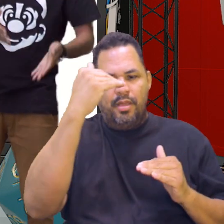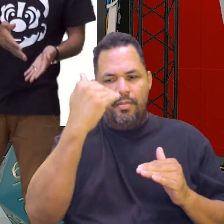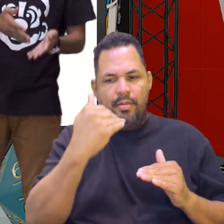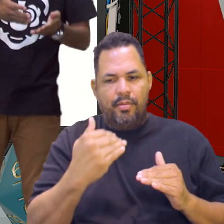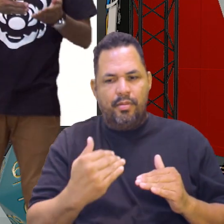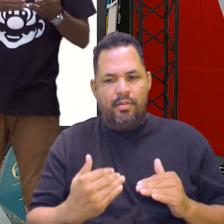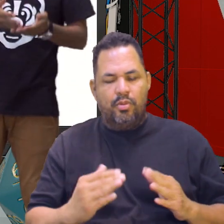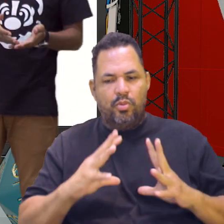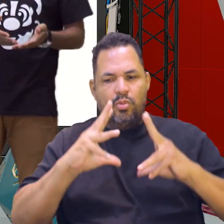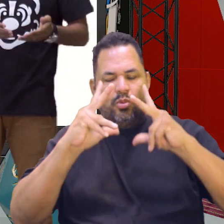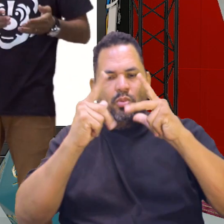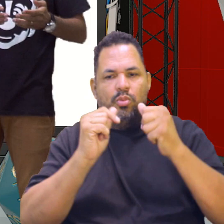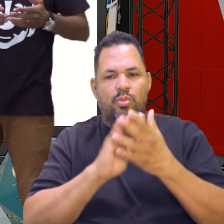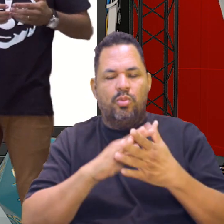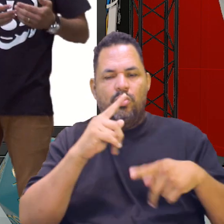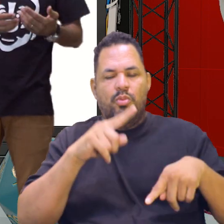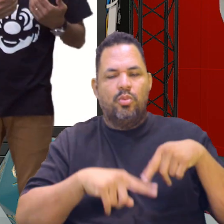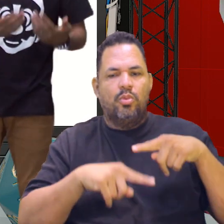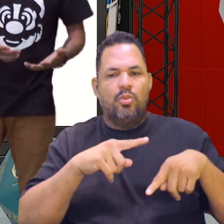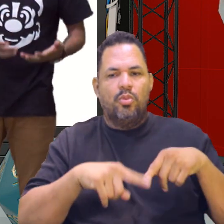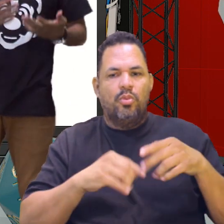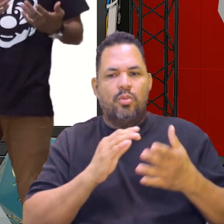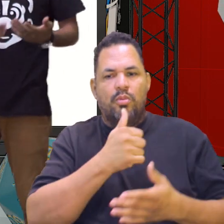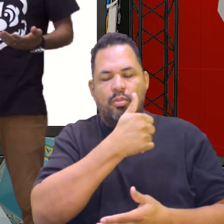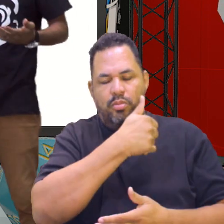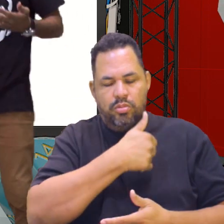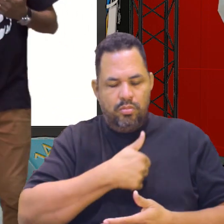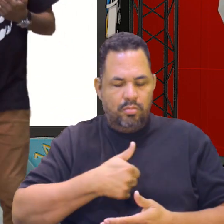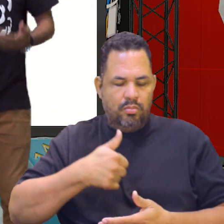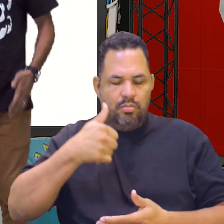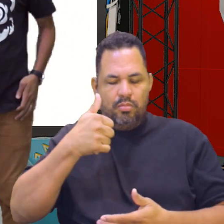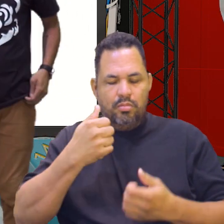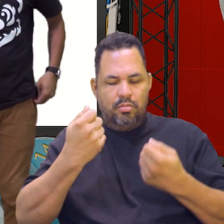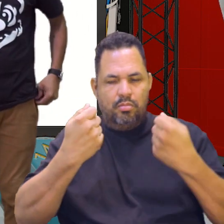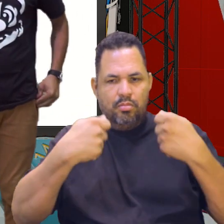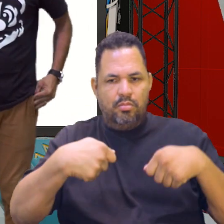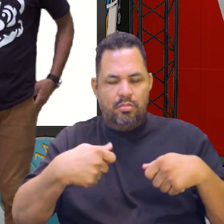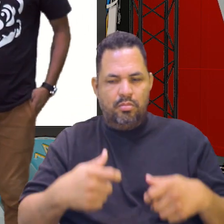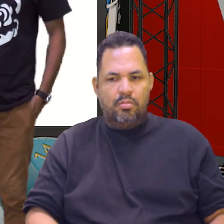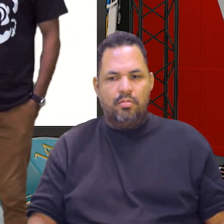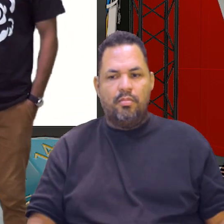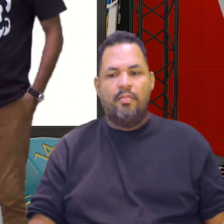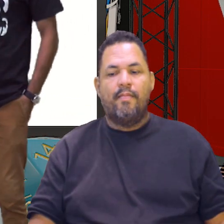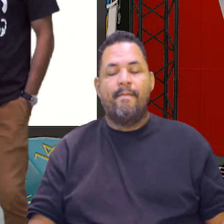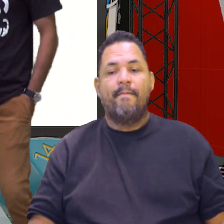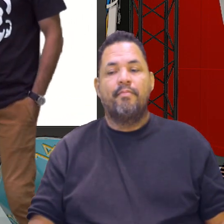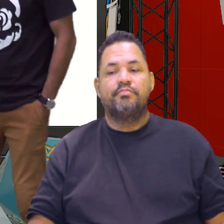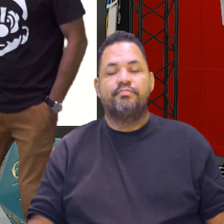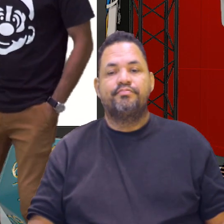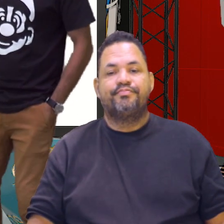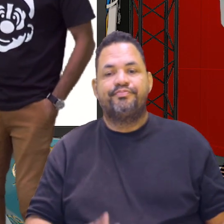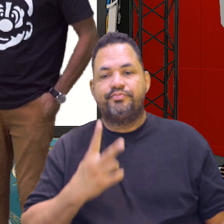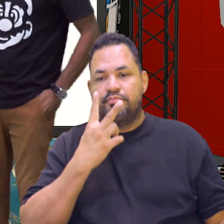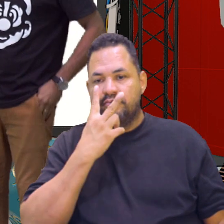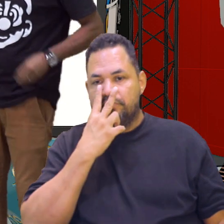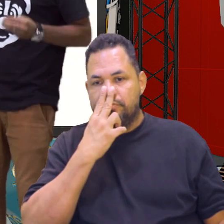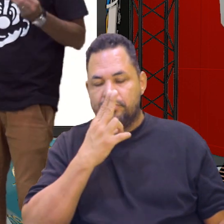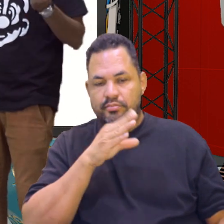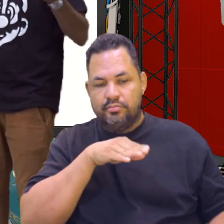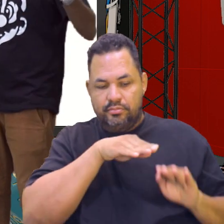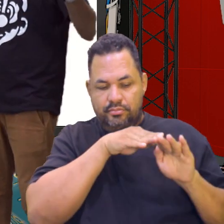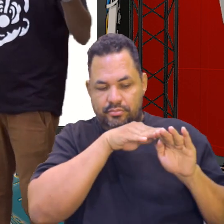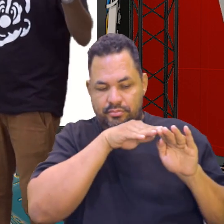chegar até vocês com o material e da melhor maneira possível. É como se nós fôssemos uma